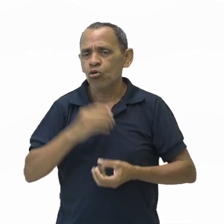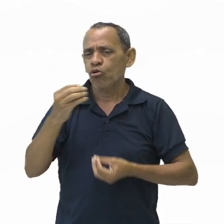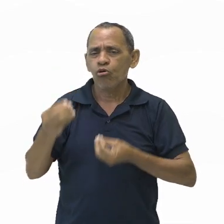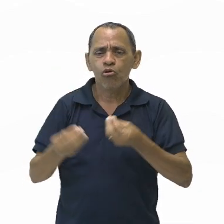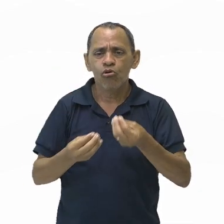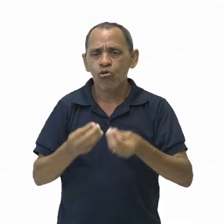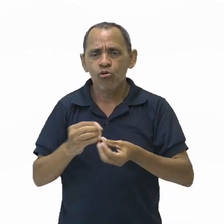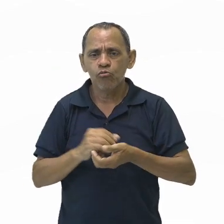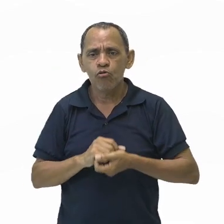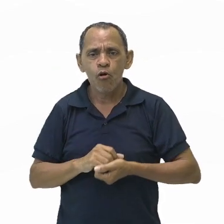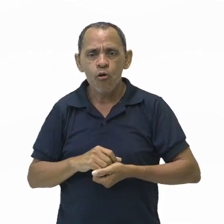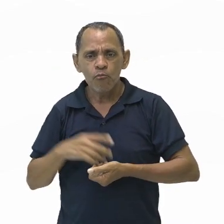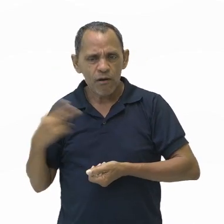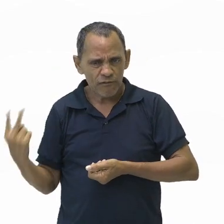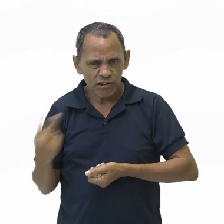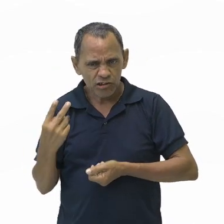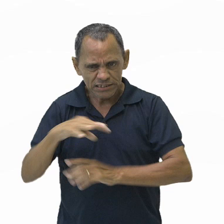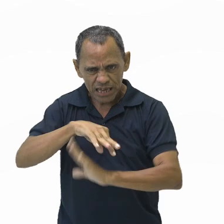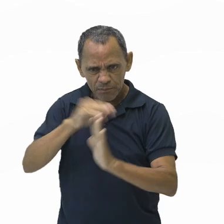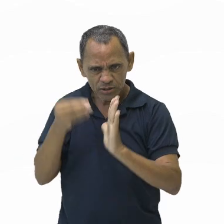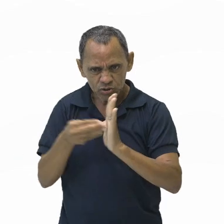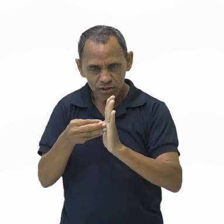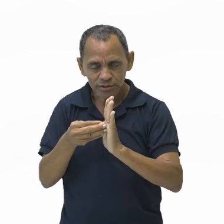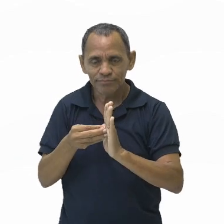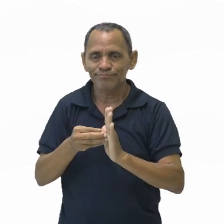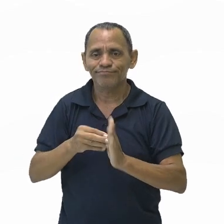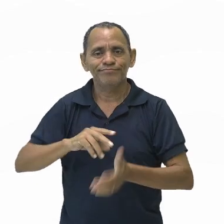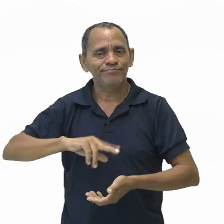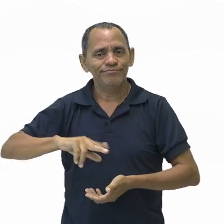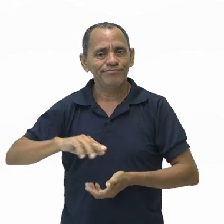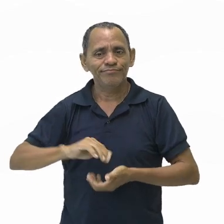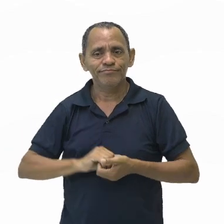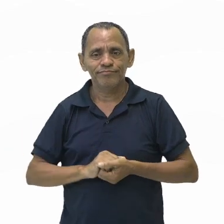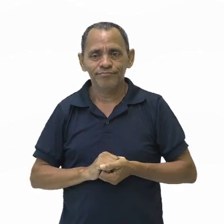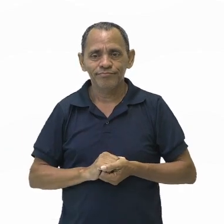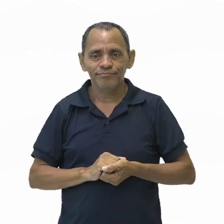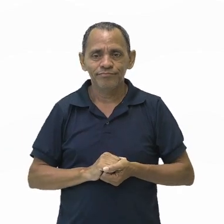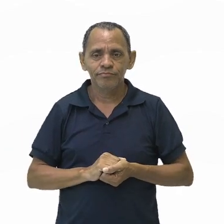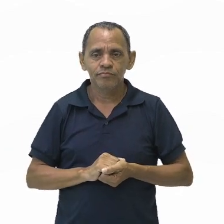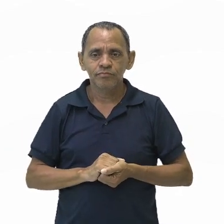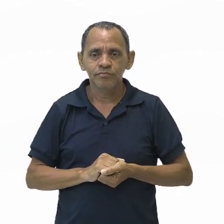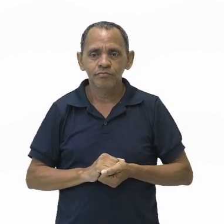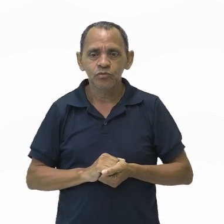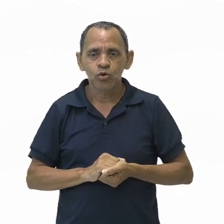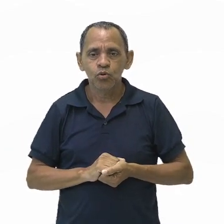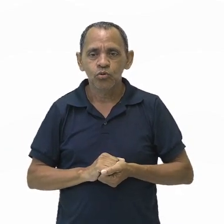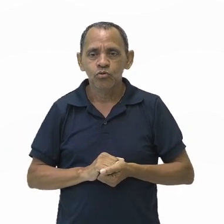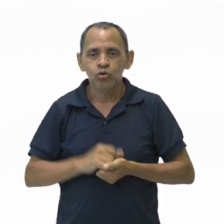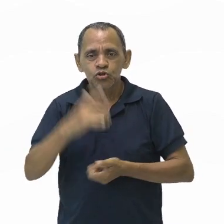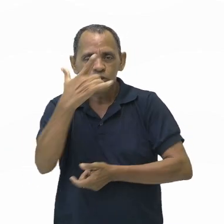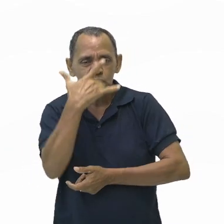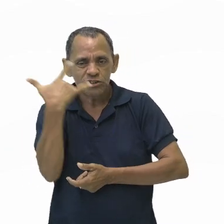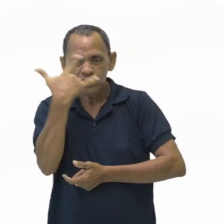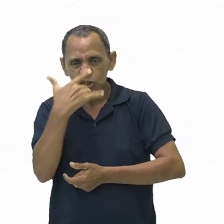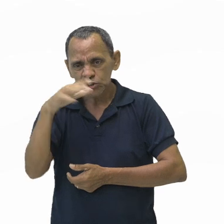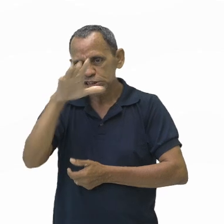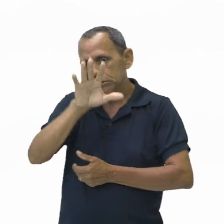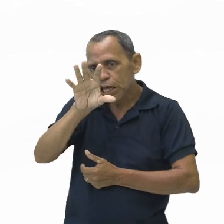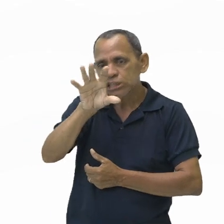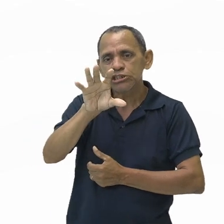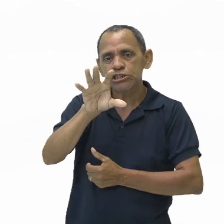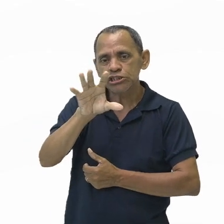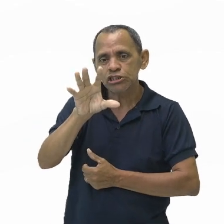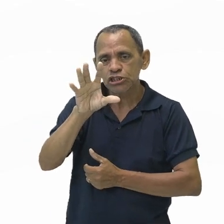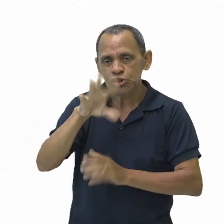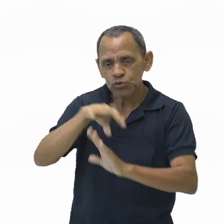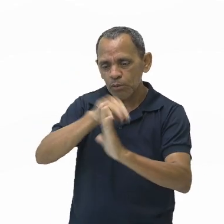a Amazônia, né? Historicamente falando, a história está aí, né? Não foi para valorizar a Amazônia, os encantos da região amazônica. Não, era